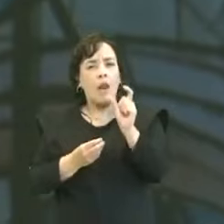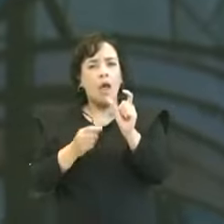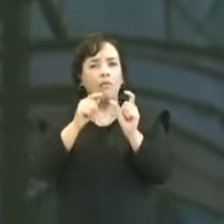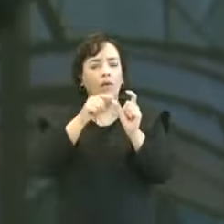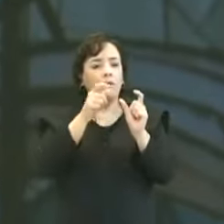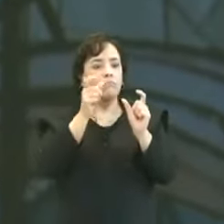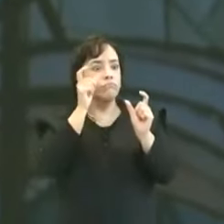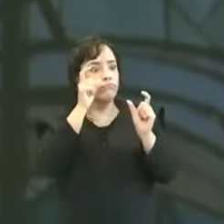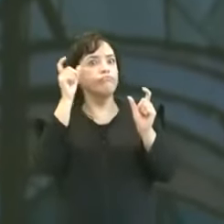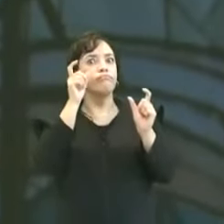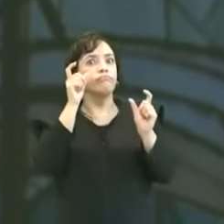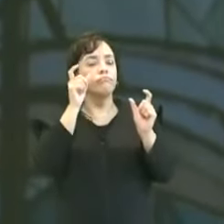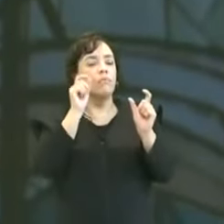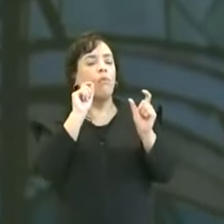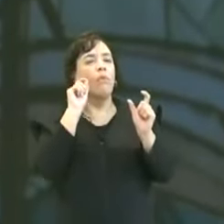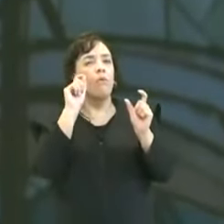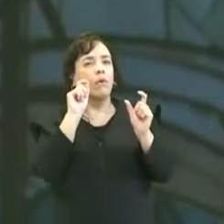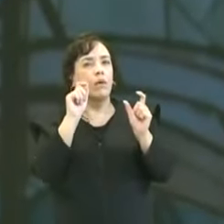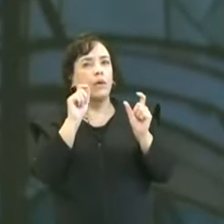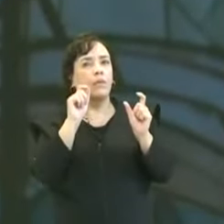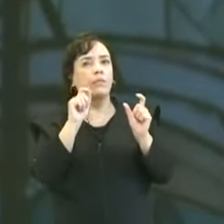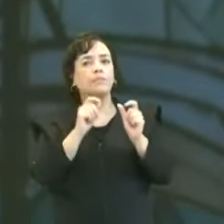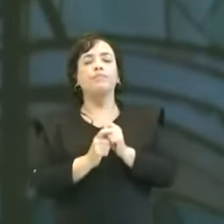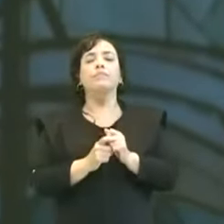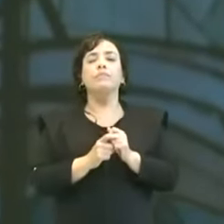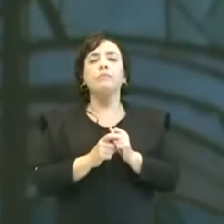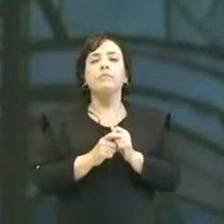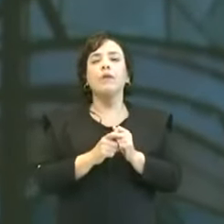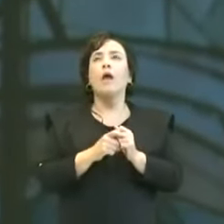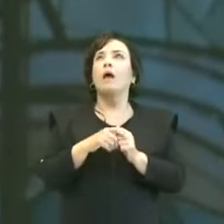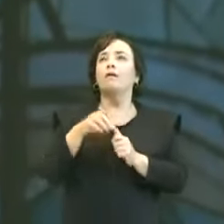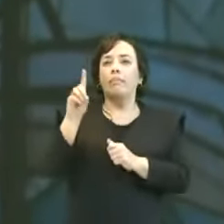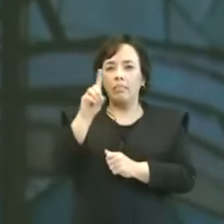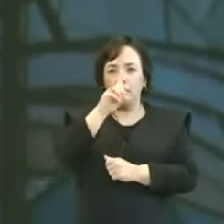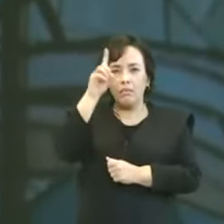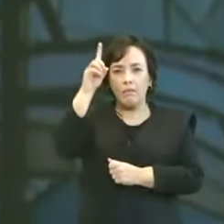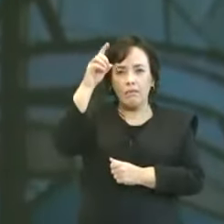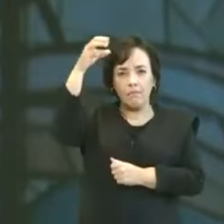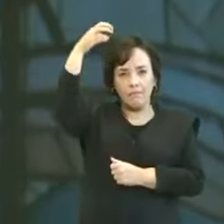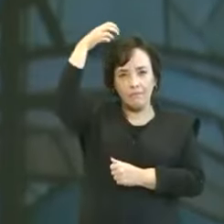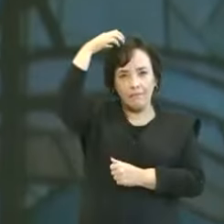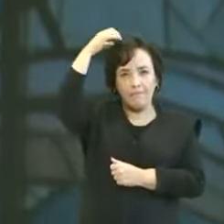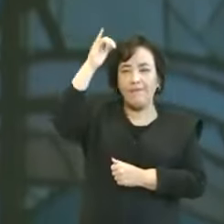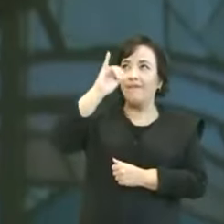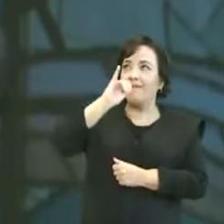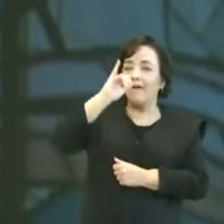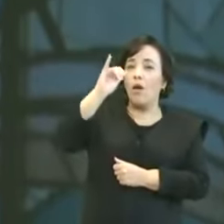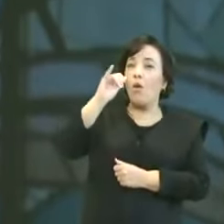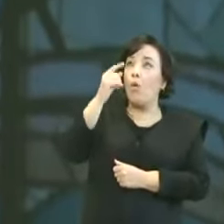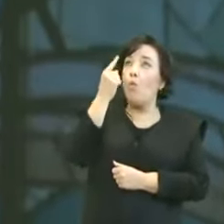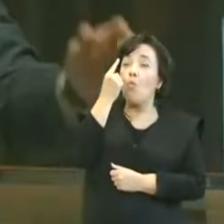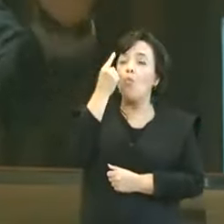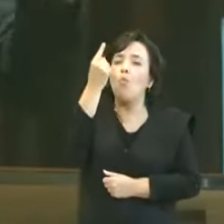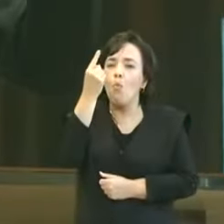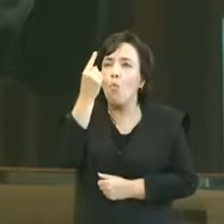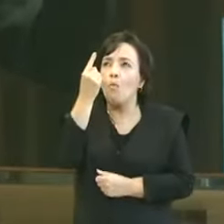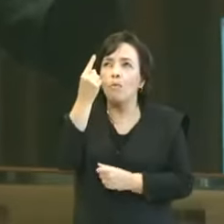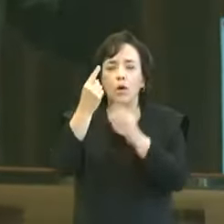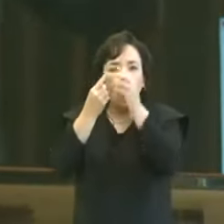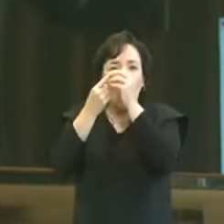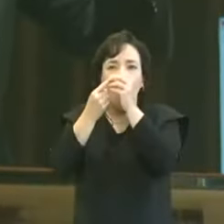uma coisa. Ele está dizendo: Senhor, uma coisa eu buscarei. Eu